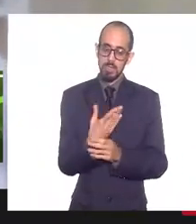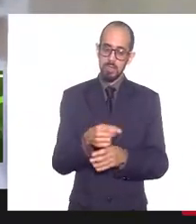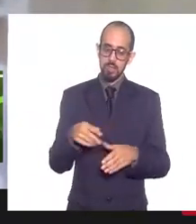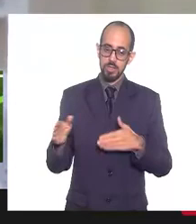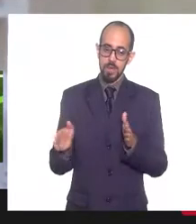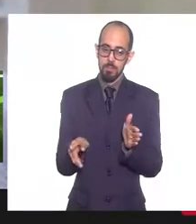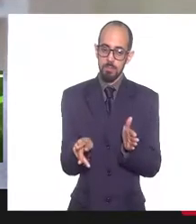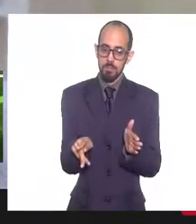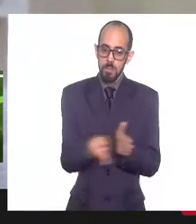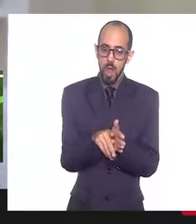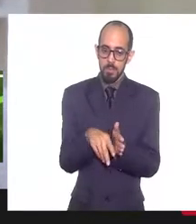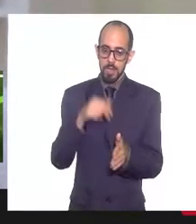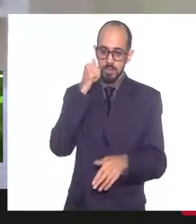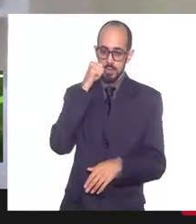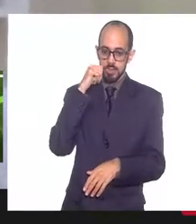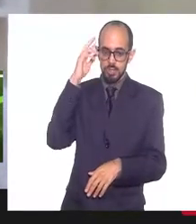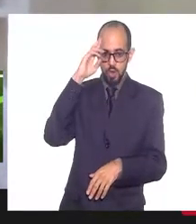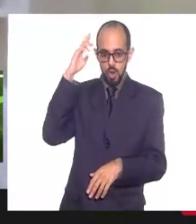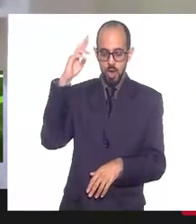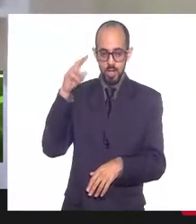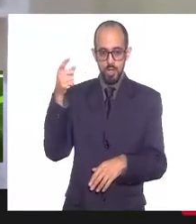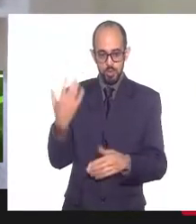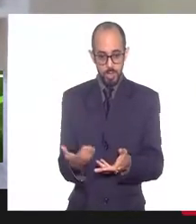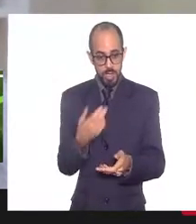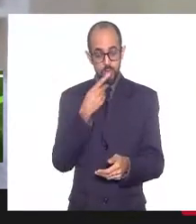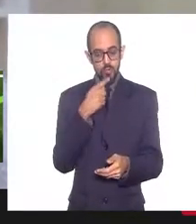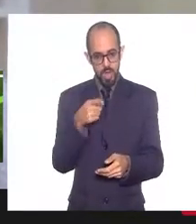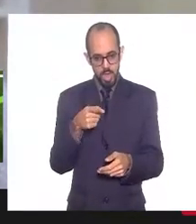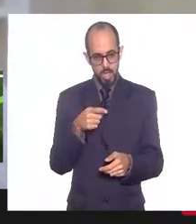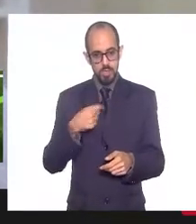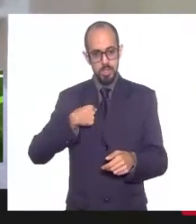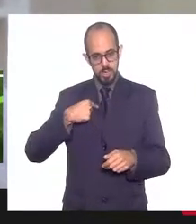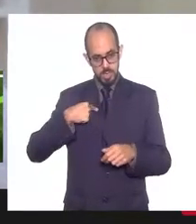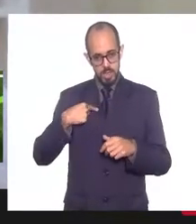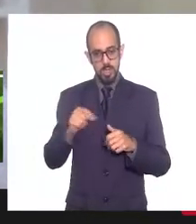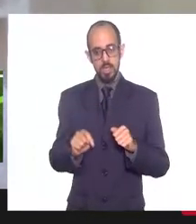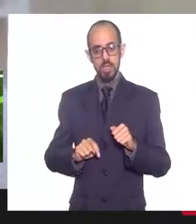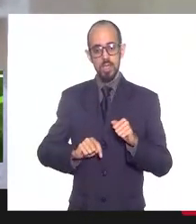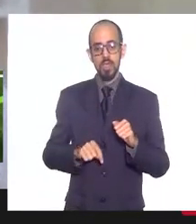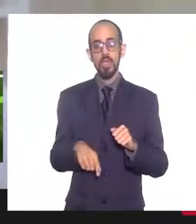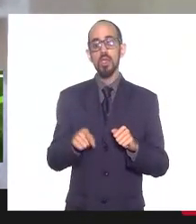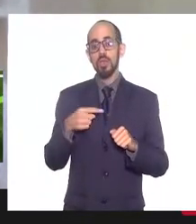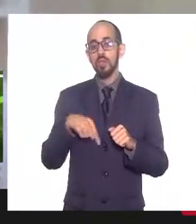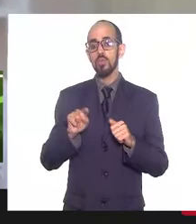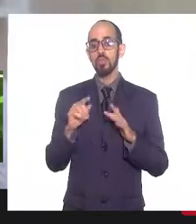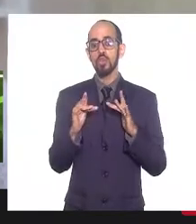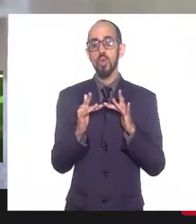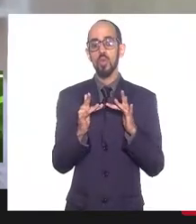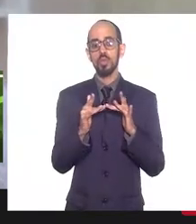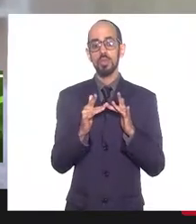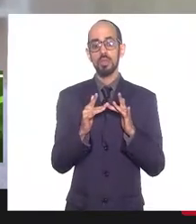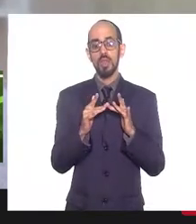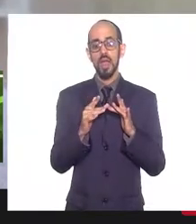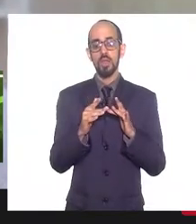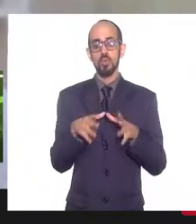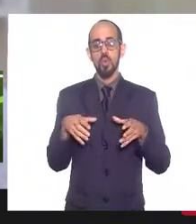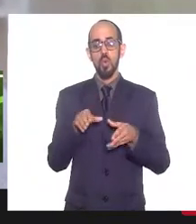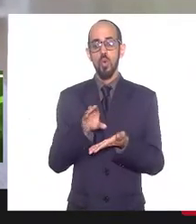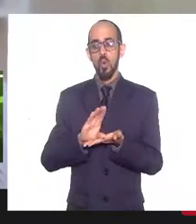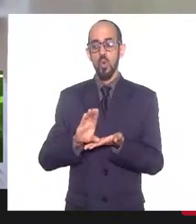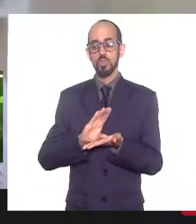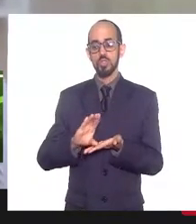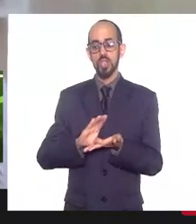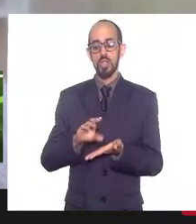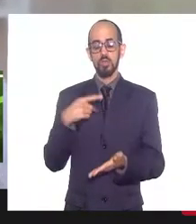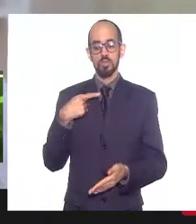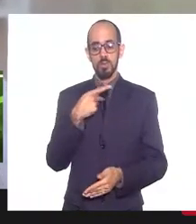quero registrar que interagi com o Conselho de Pastores e pedi deles uma providência